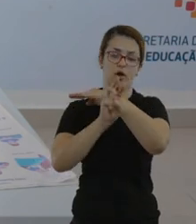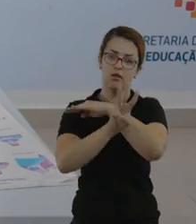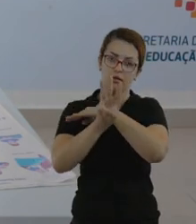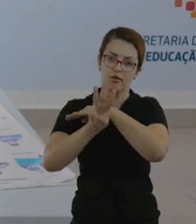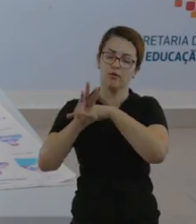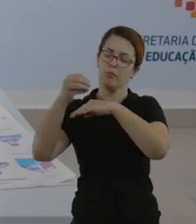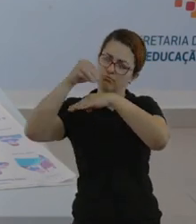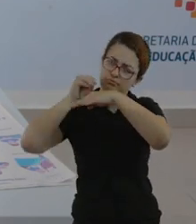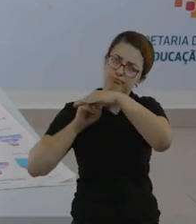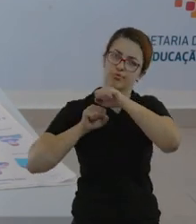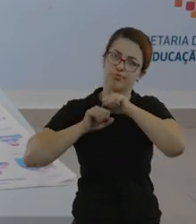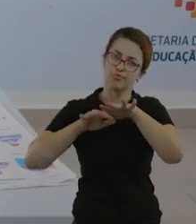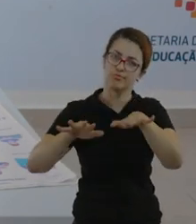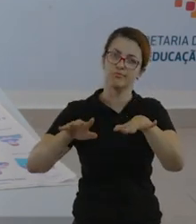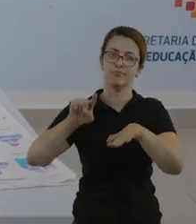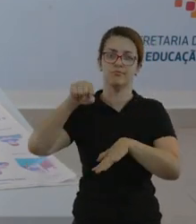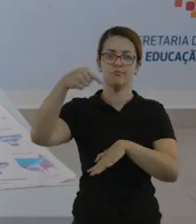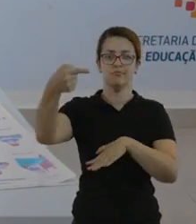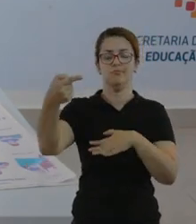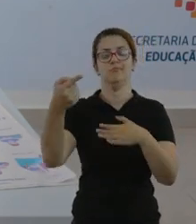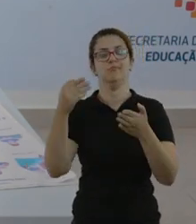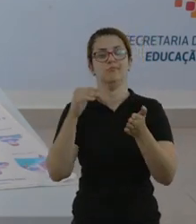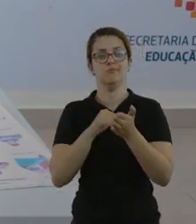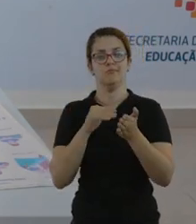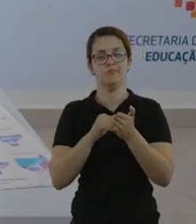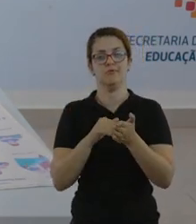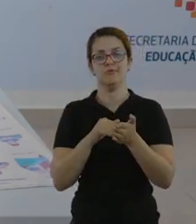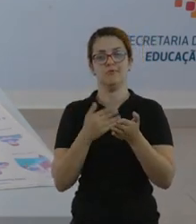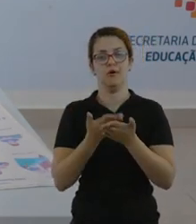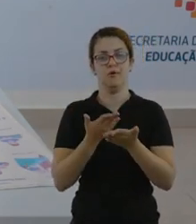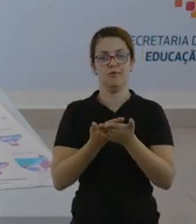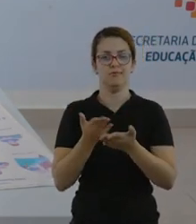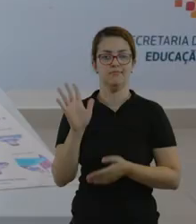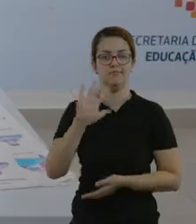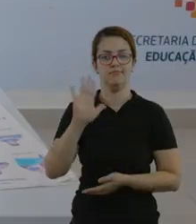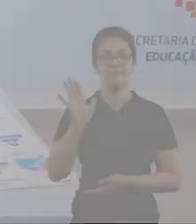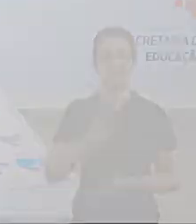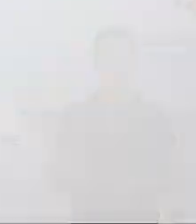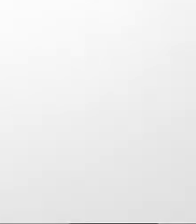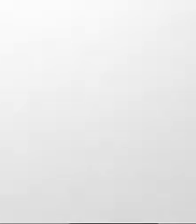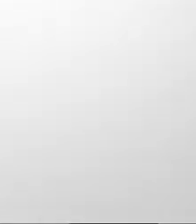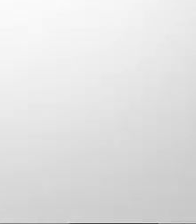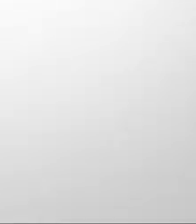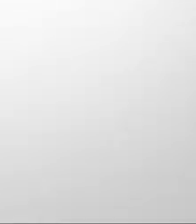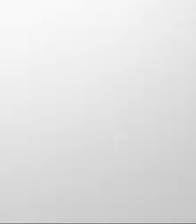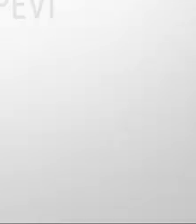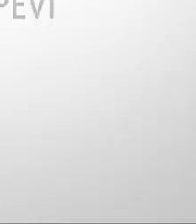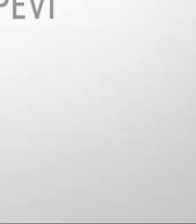compartilhar o link, ok? E nos vemos na próxima aula. See you!